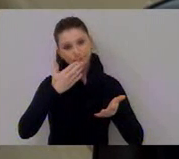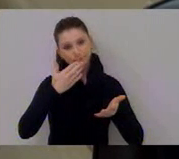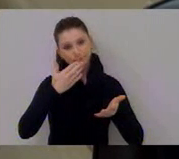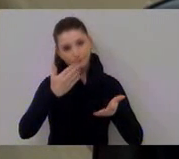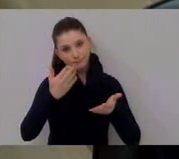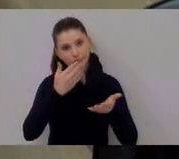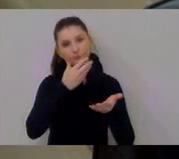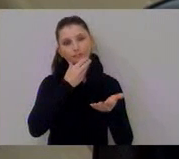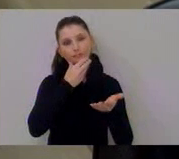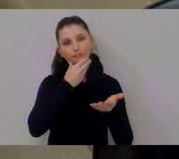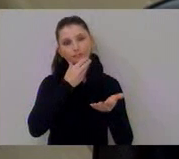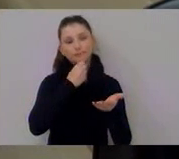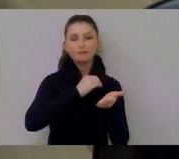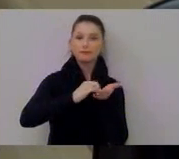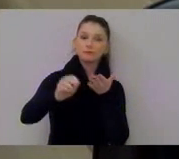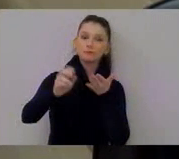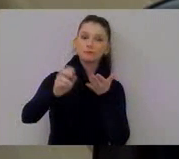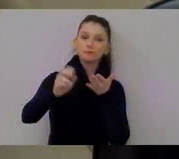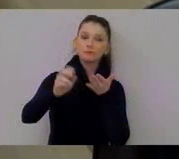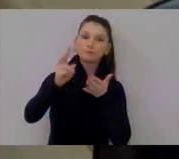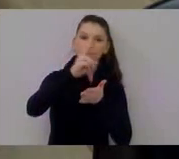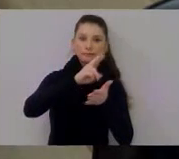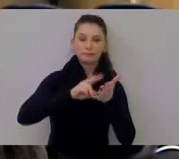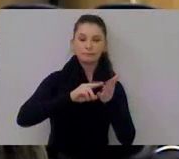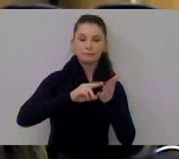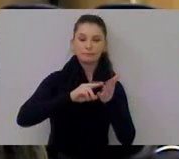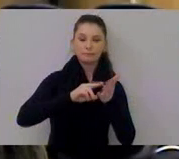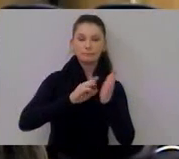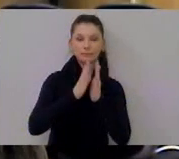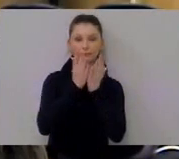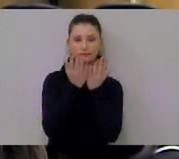que faça a leitura da Bíblia.